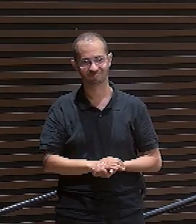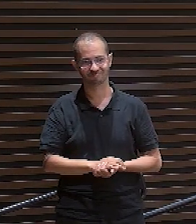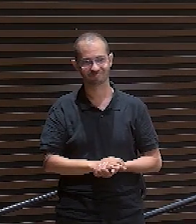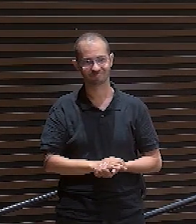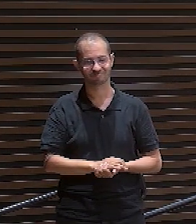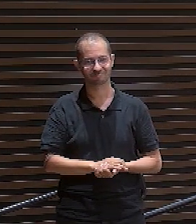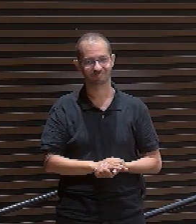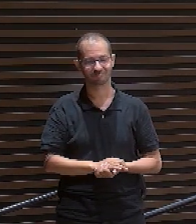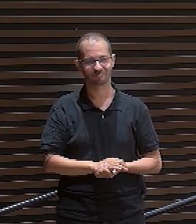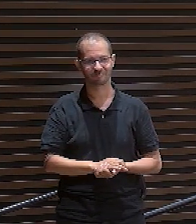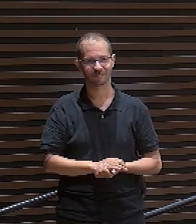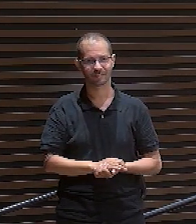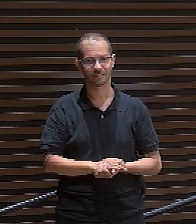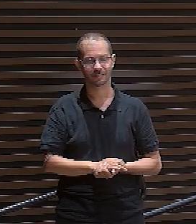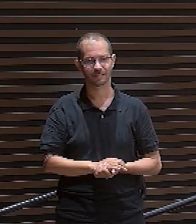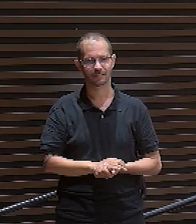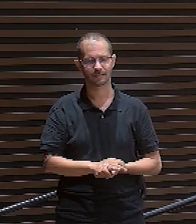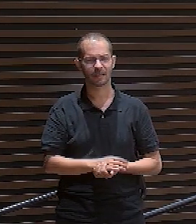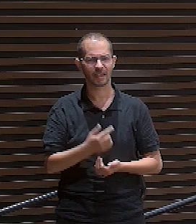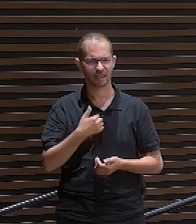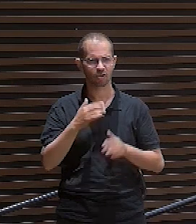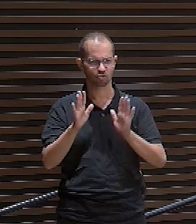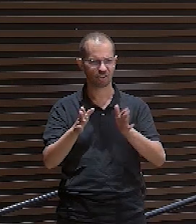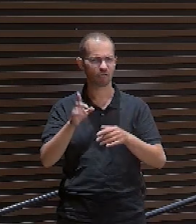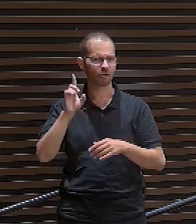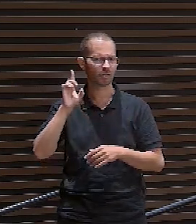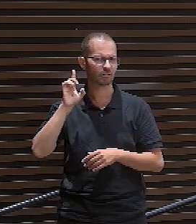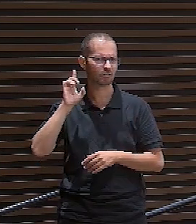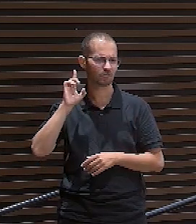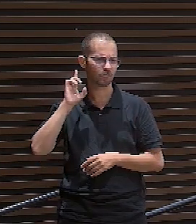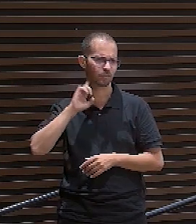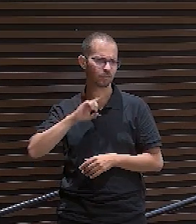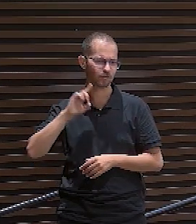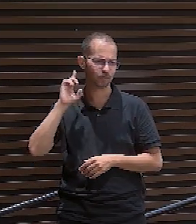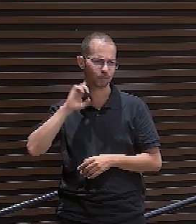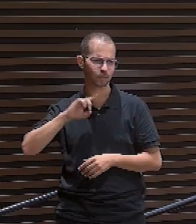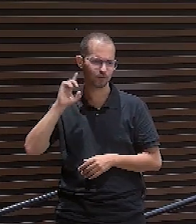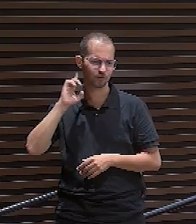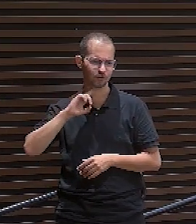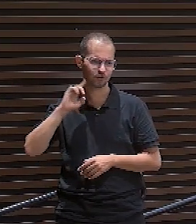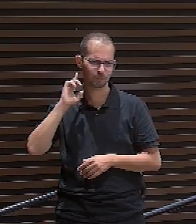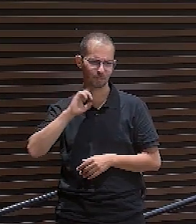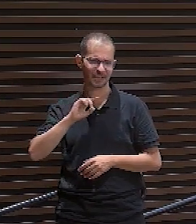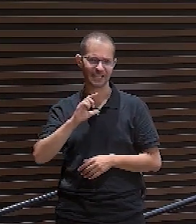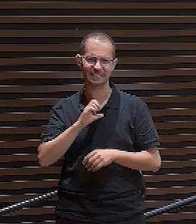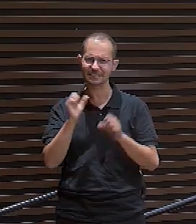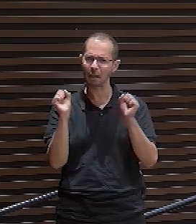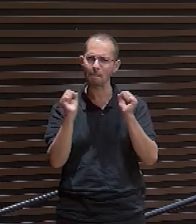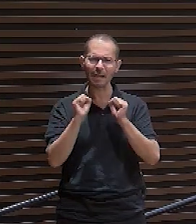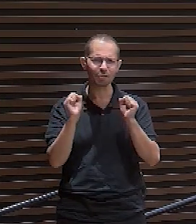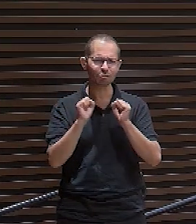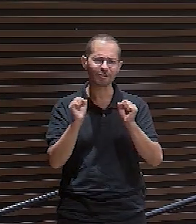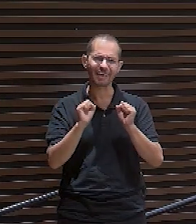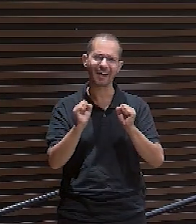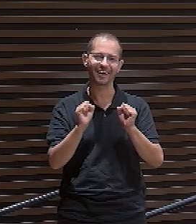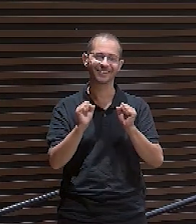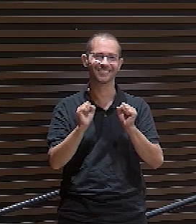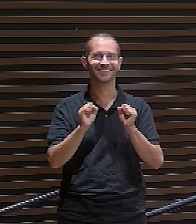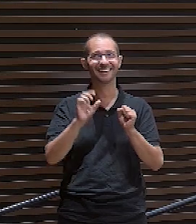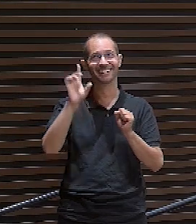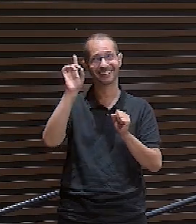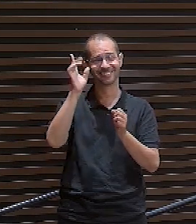Eu já fui um fluminense apaixonado. Graças a Deus, Deus tem acabado com a história do Fluminense